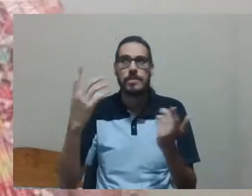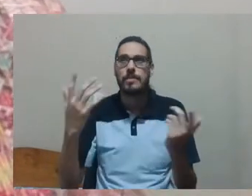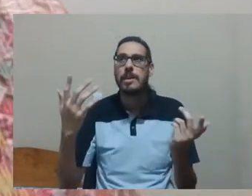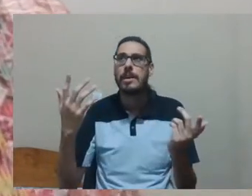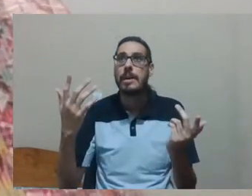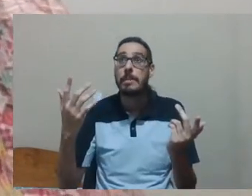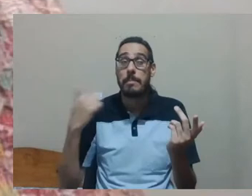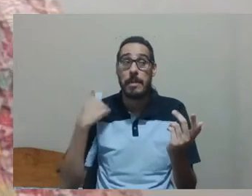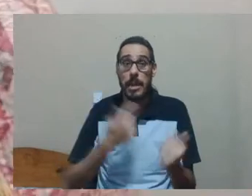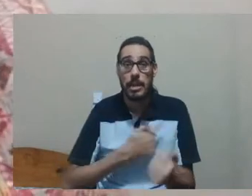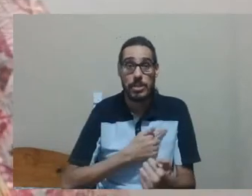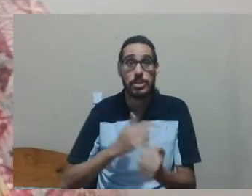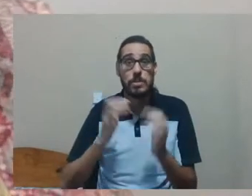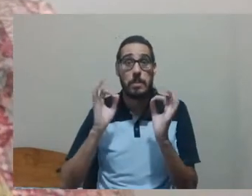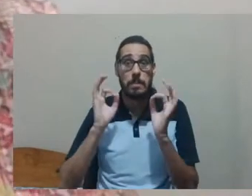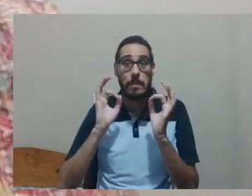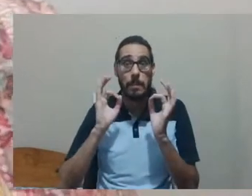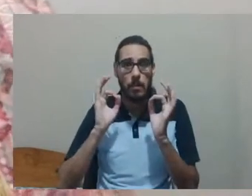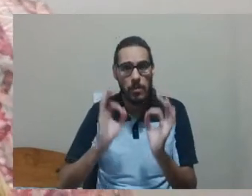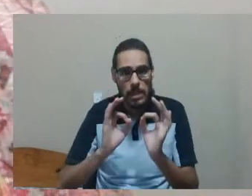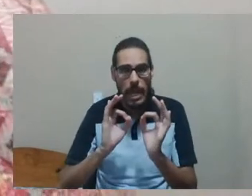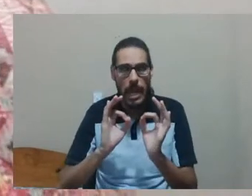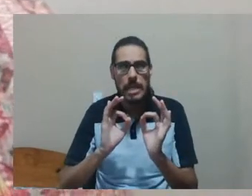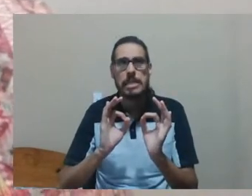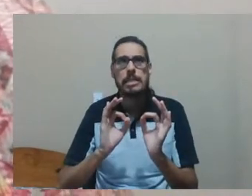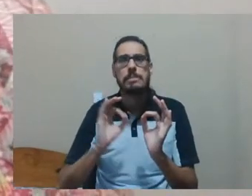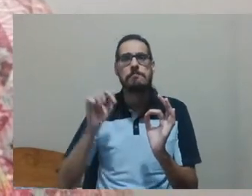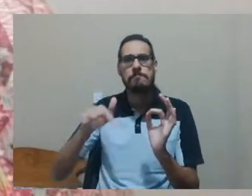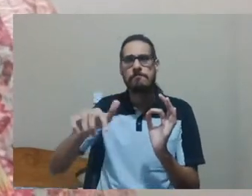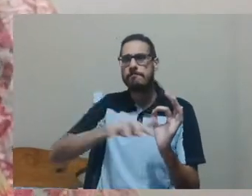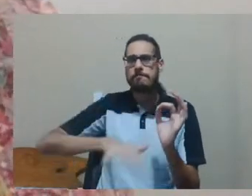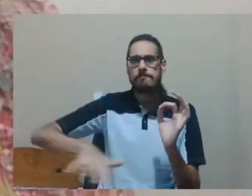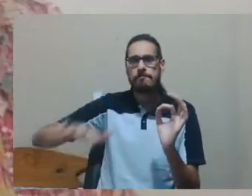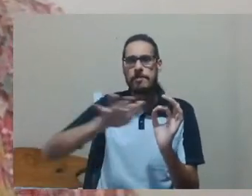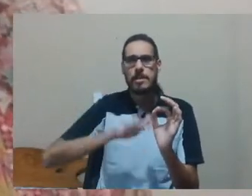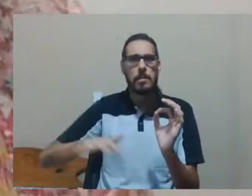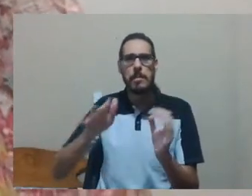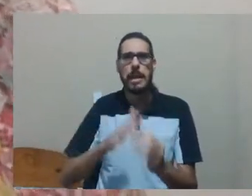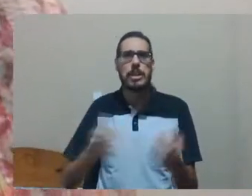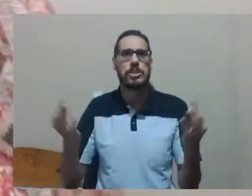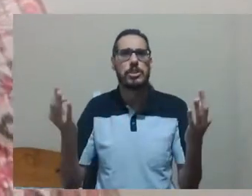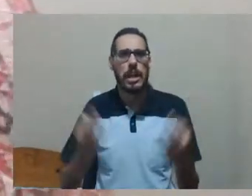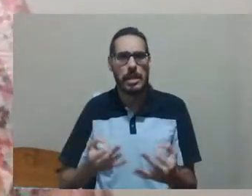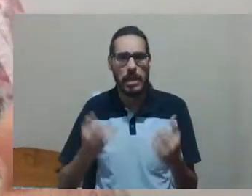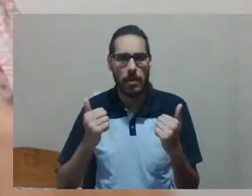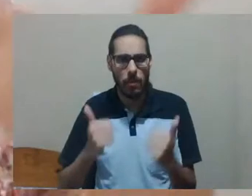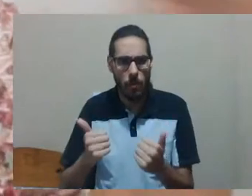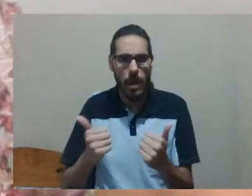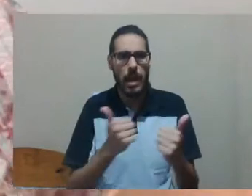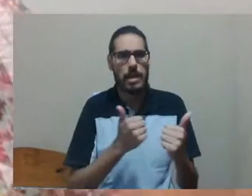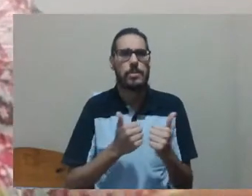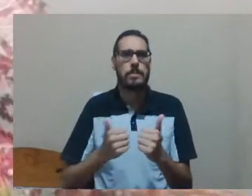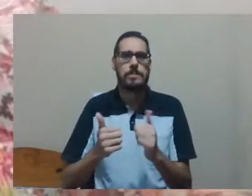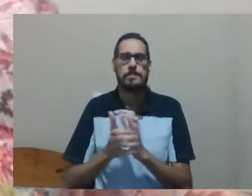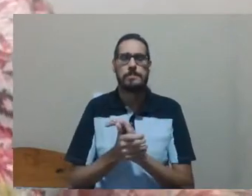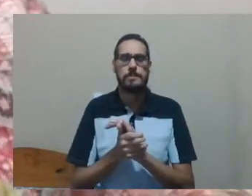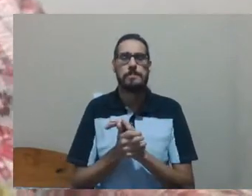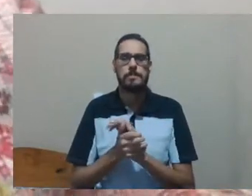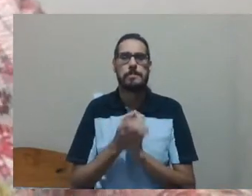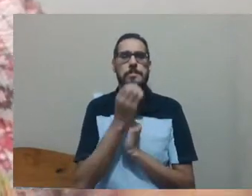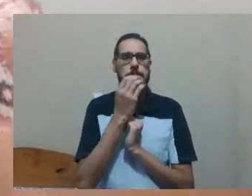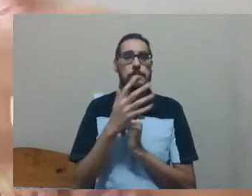nós pudéssemos ter esse ambiente adequado. Então, sabemos que vai ter aí